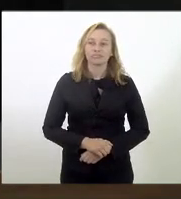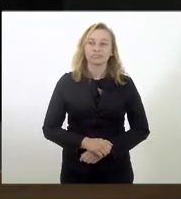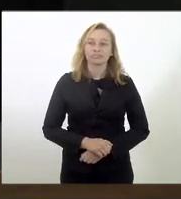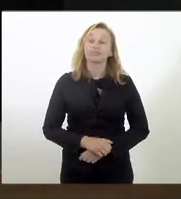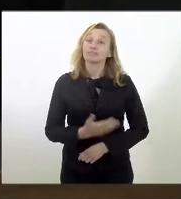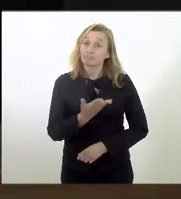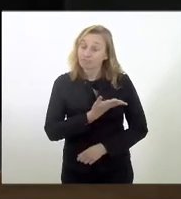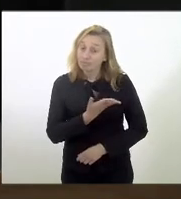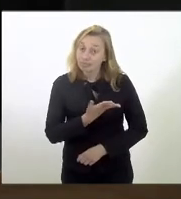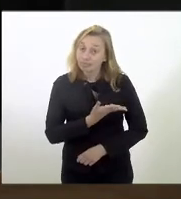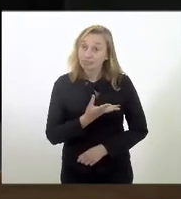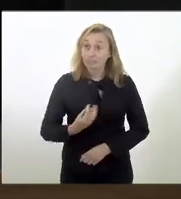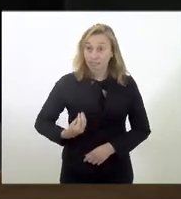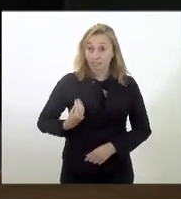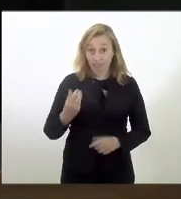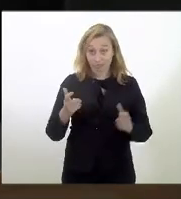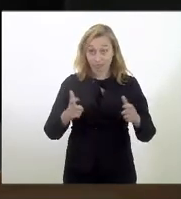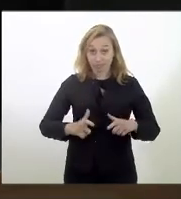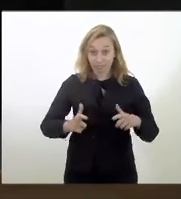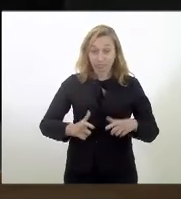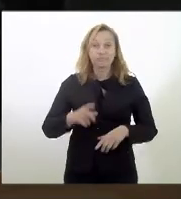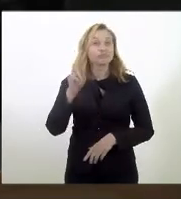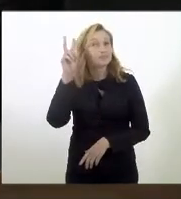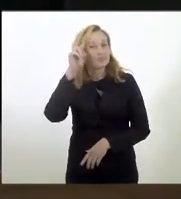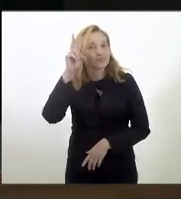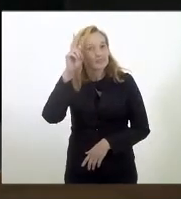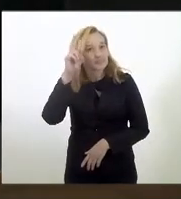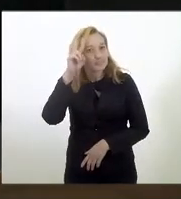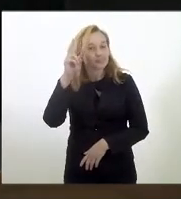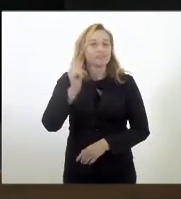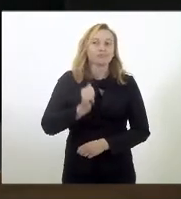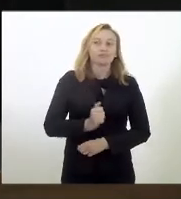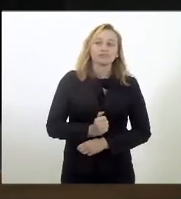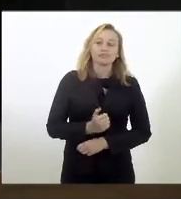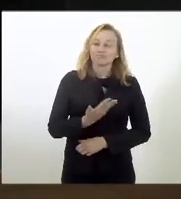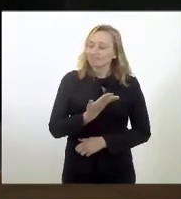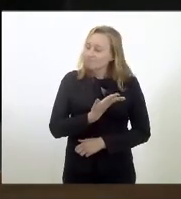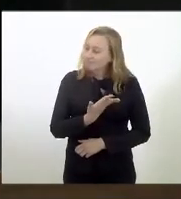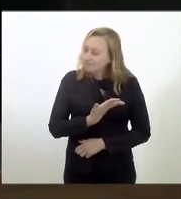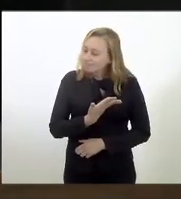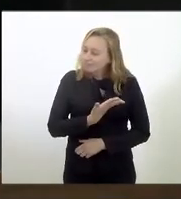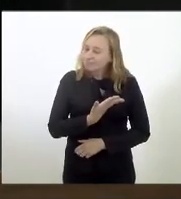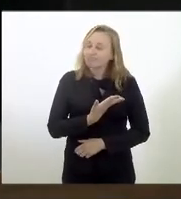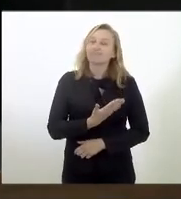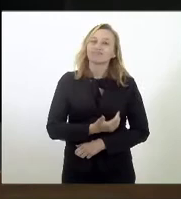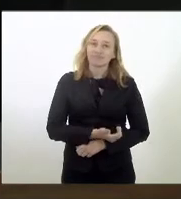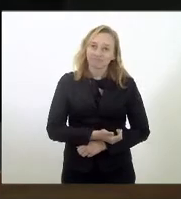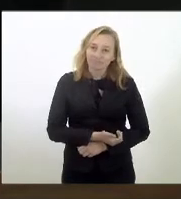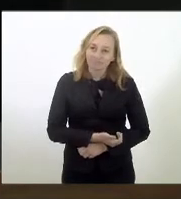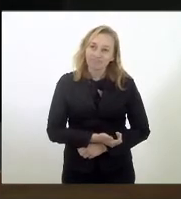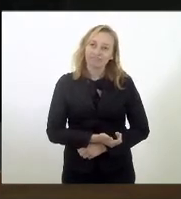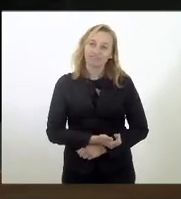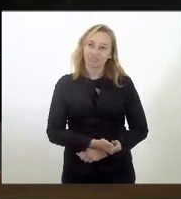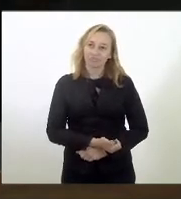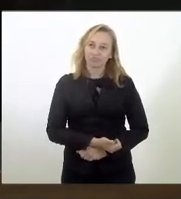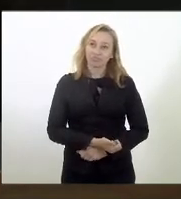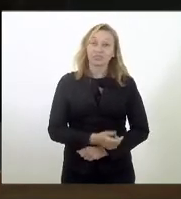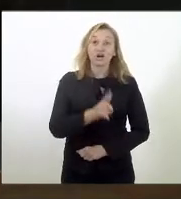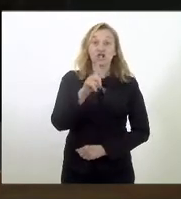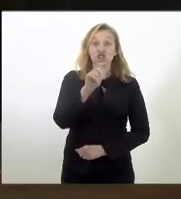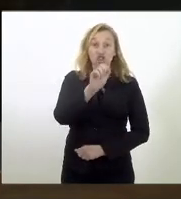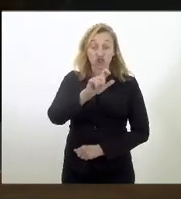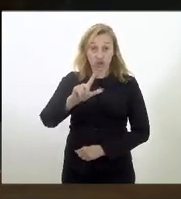os nossos amigos presentes. Quero lembrar aqui dos nossos saudosos amigos, Gil